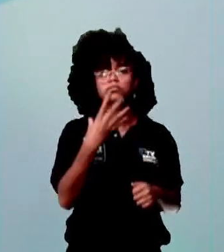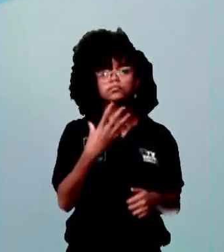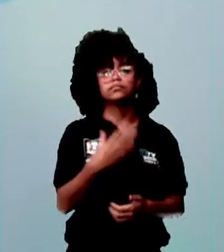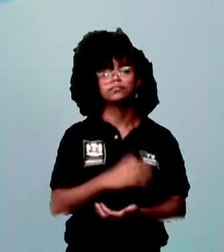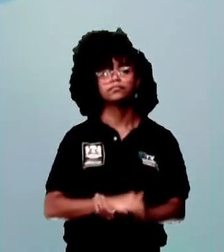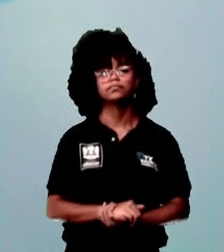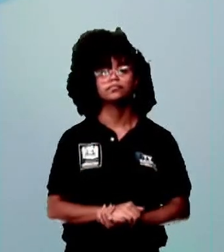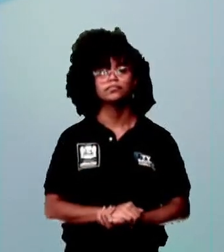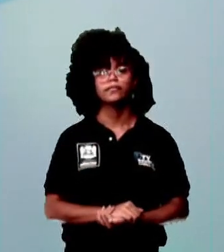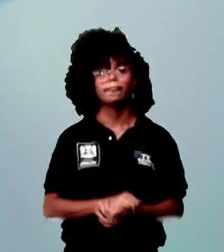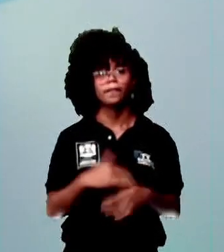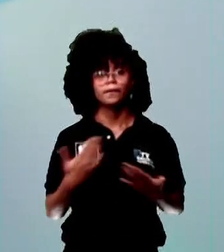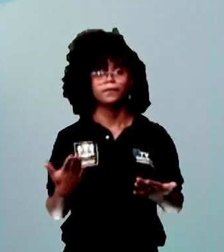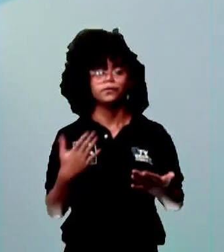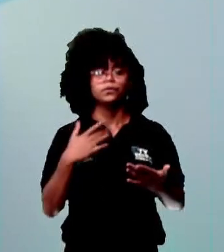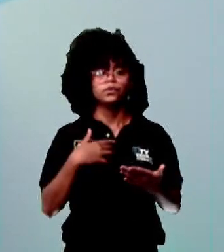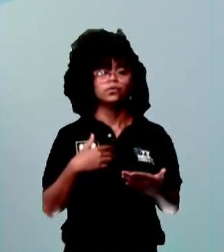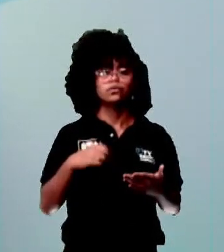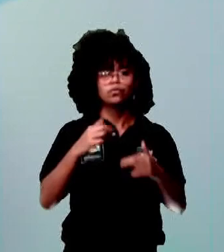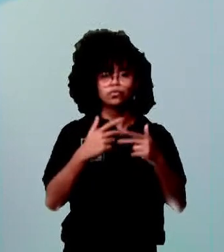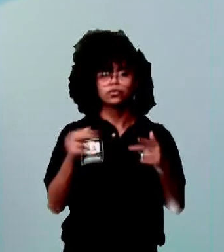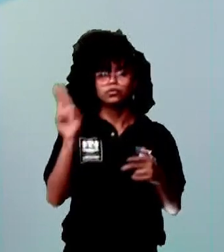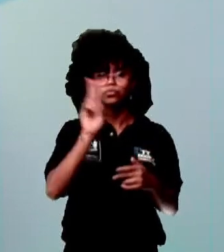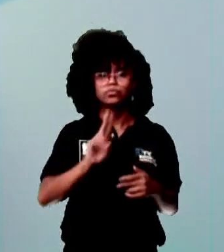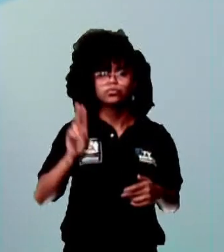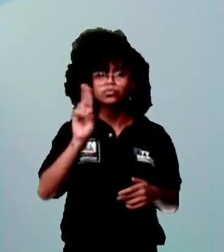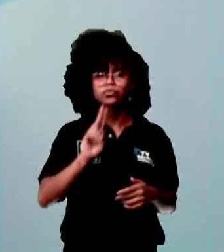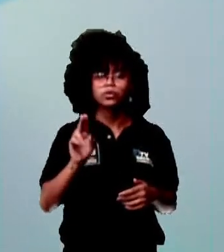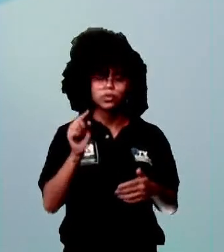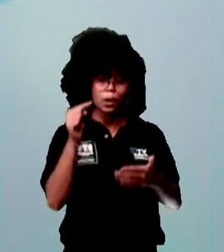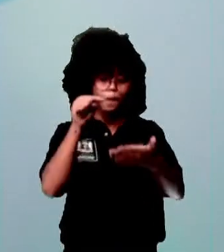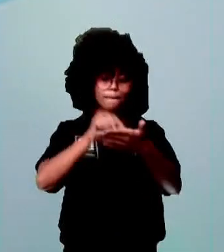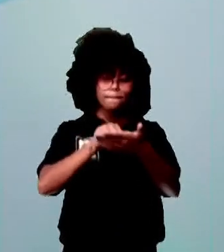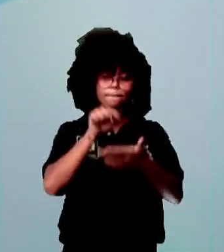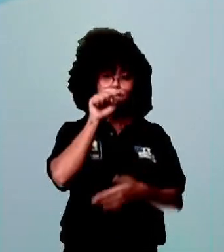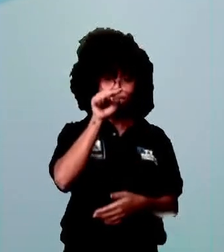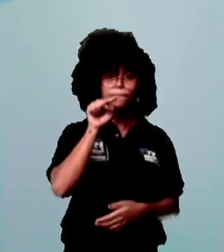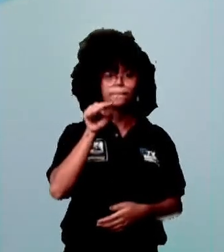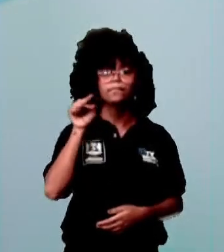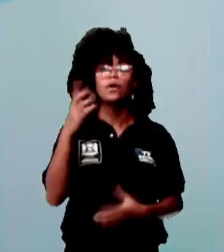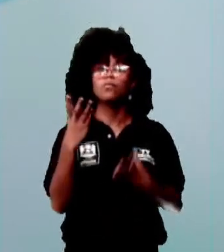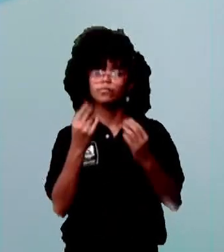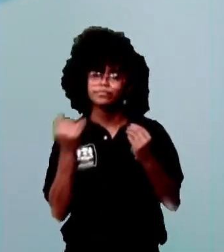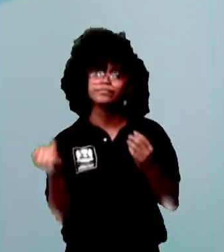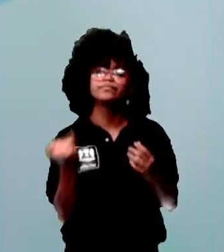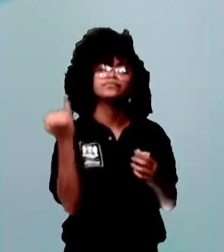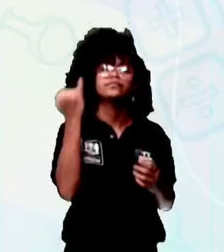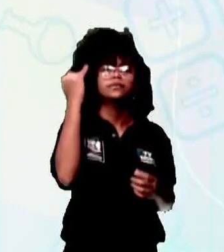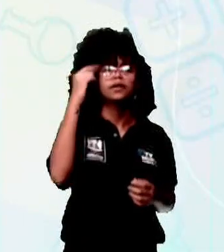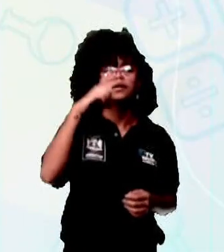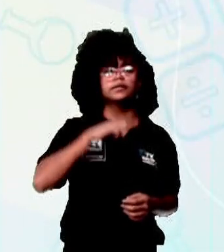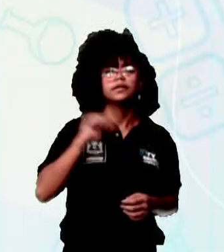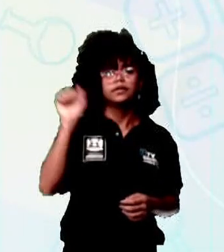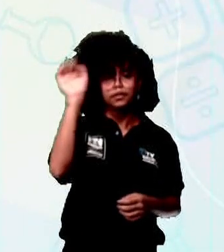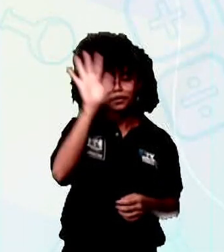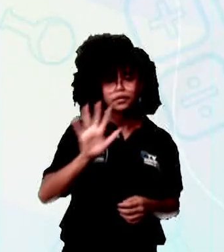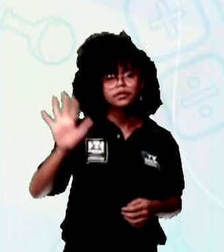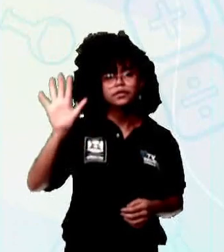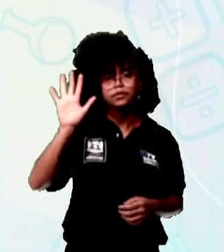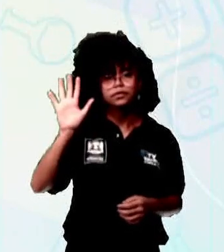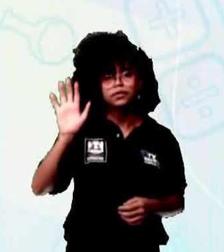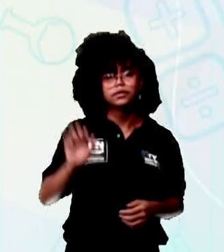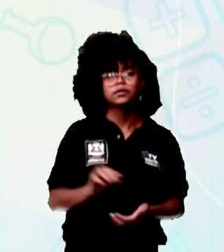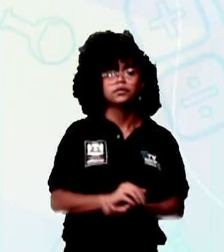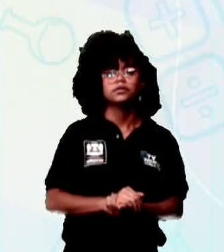Né? Então, os recursos iconográficos e de pontuação são extremamente importantes. Então, nós temos as imagens, os